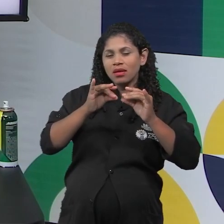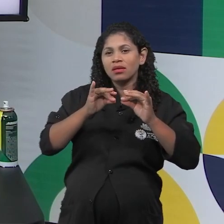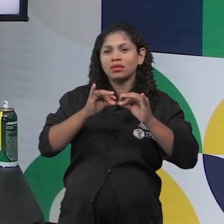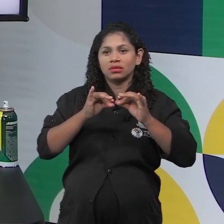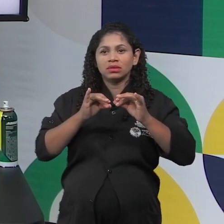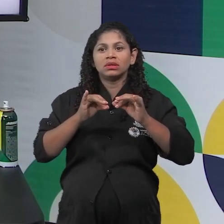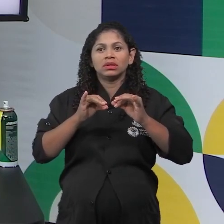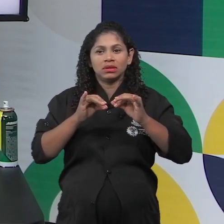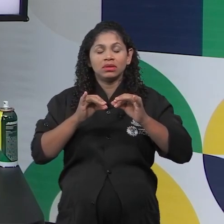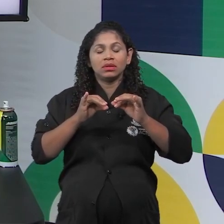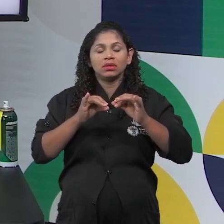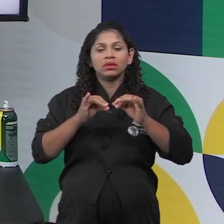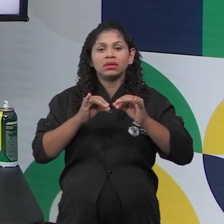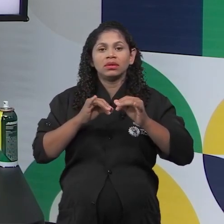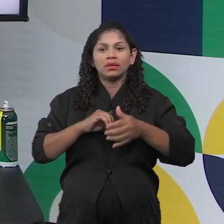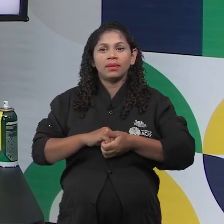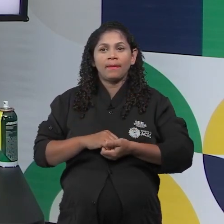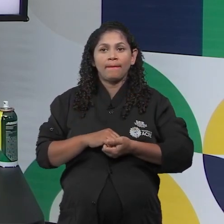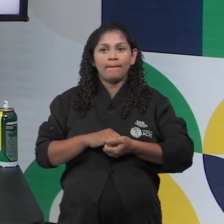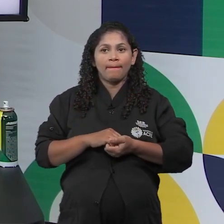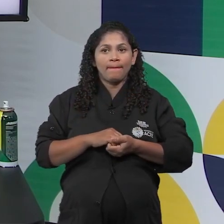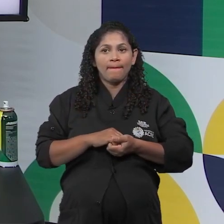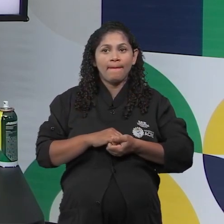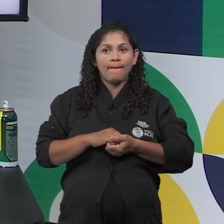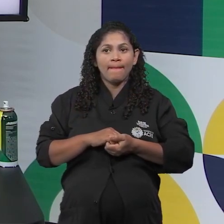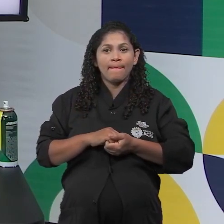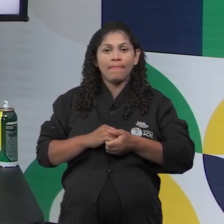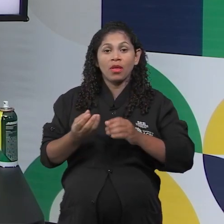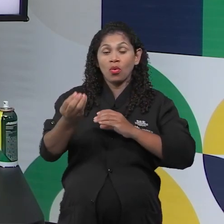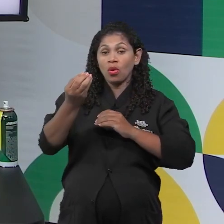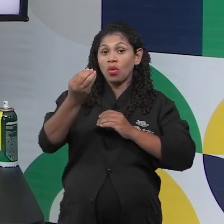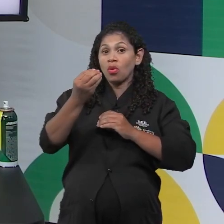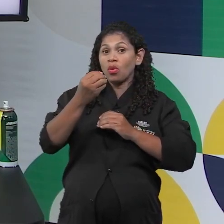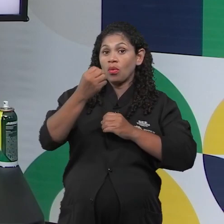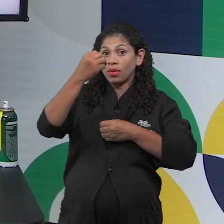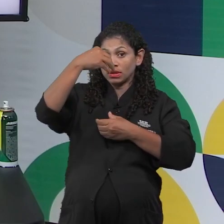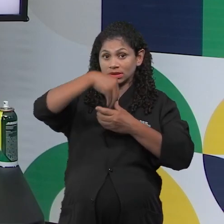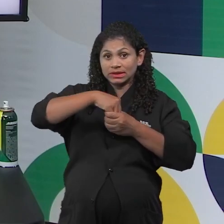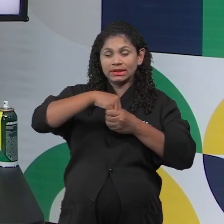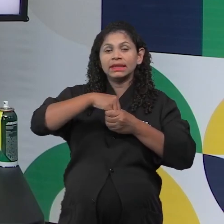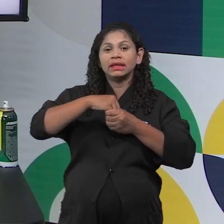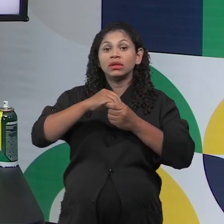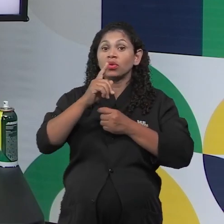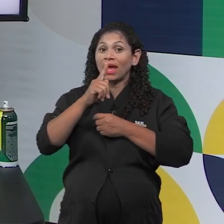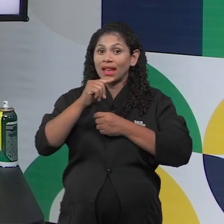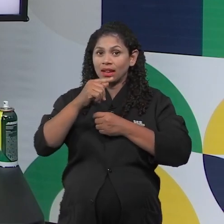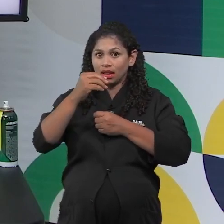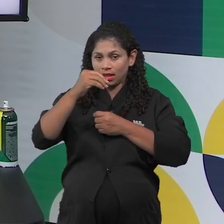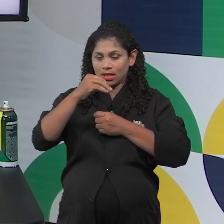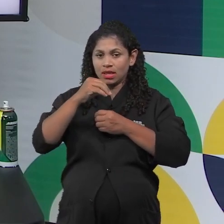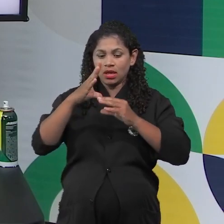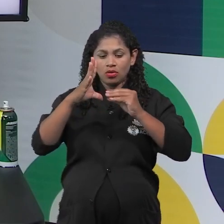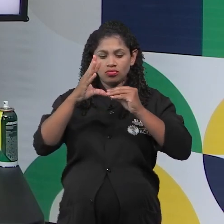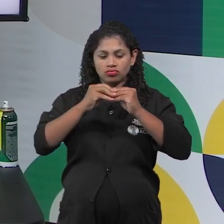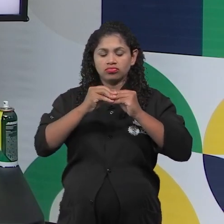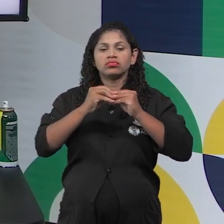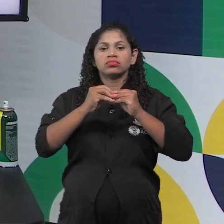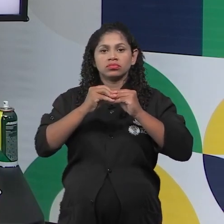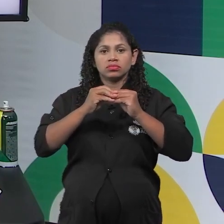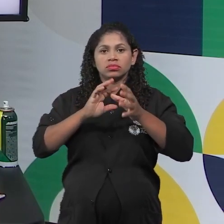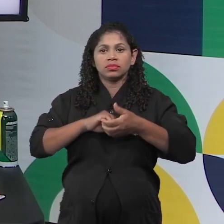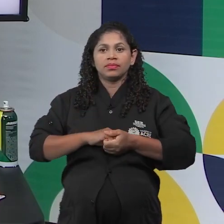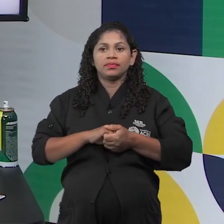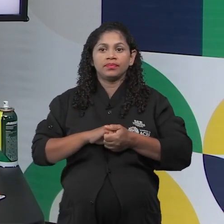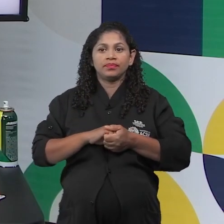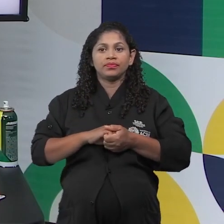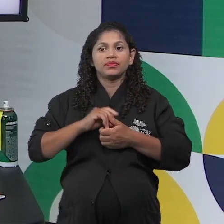o incipiente dela, né, o medicamento que está dentro dela é na fórmula líquida, por isso que ela está numa cápsula.